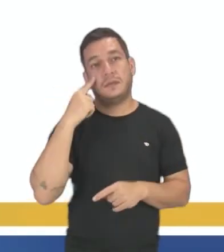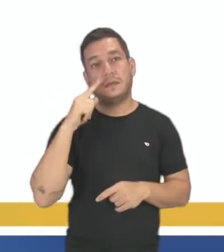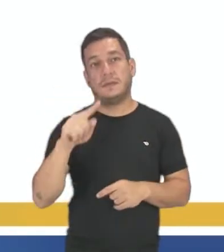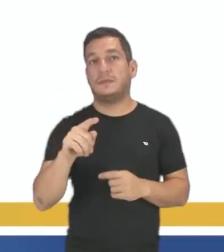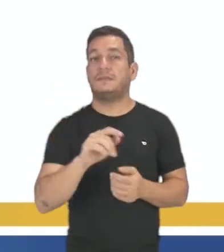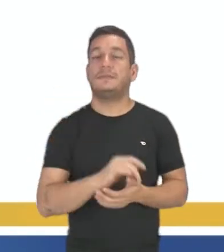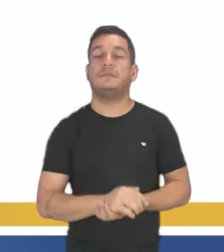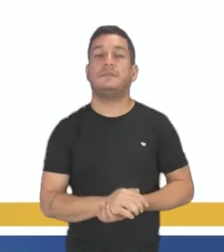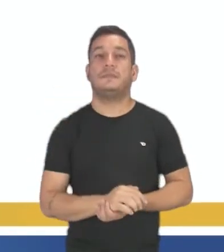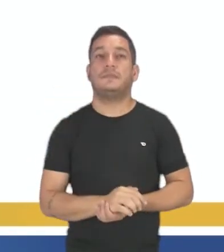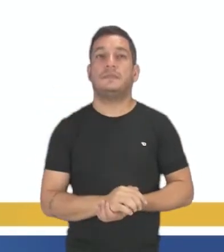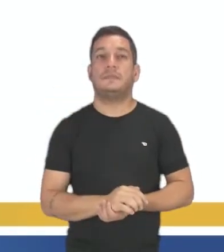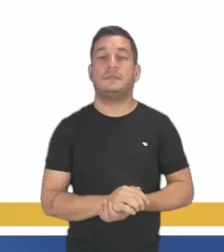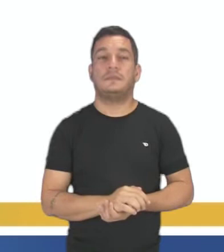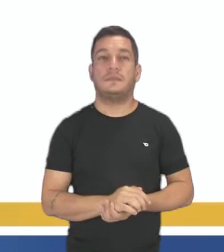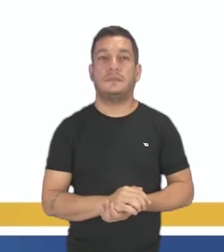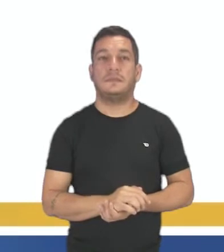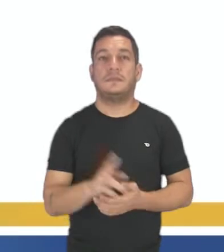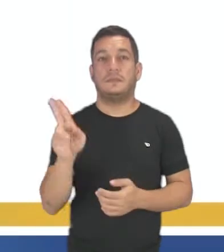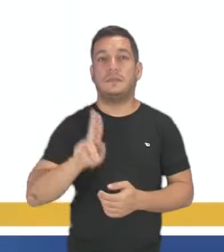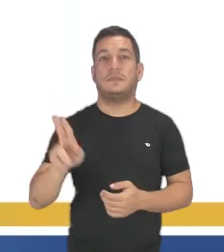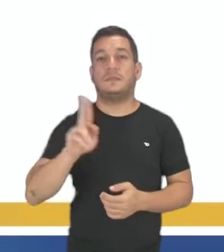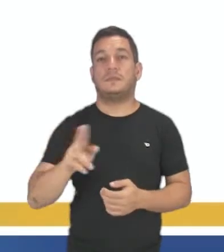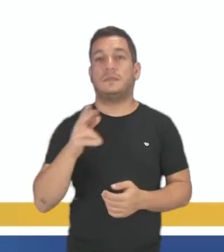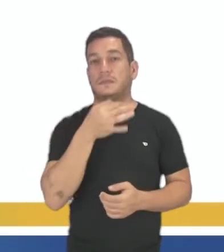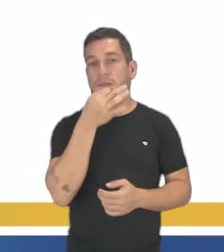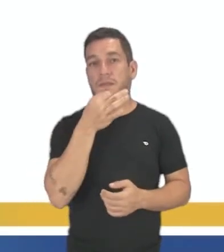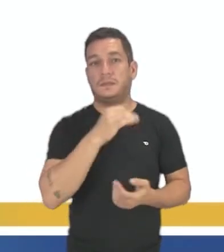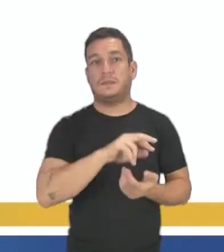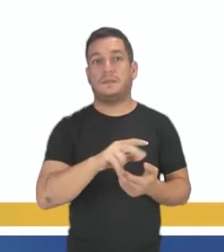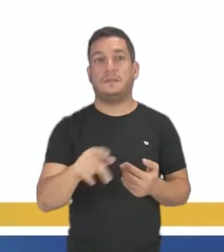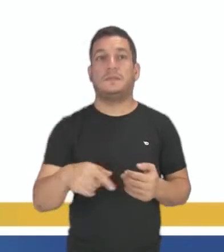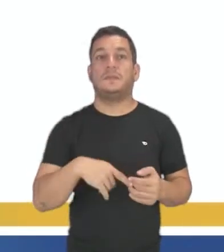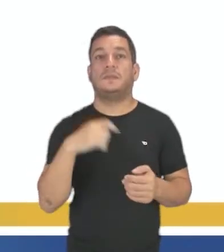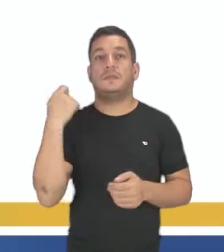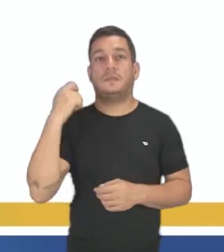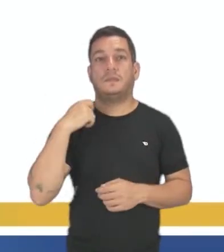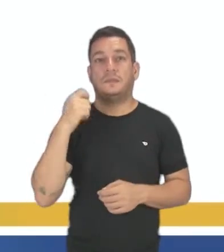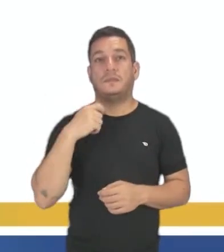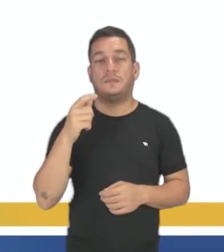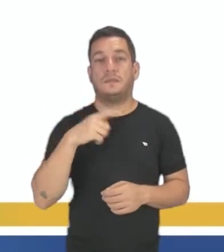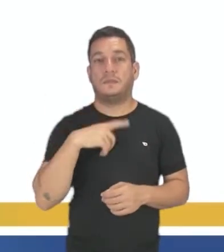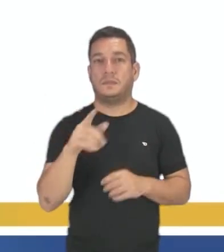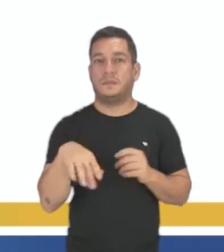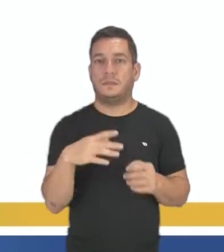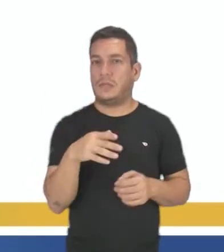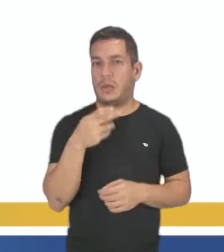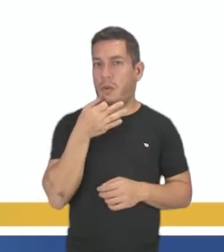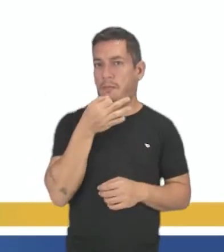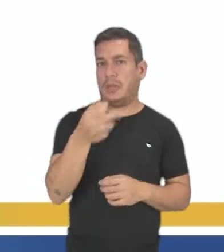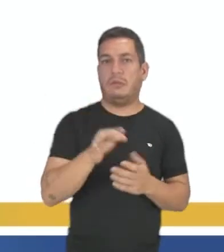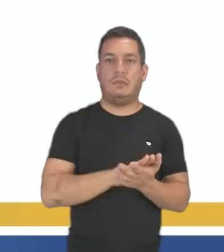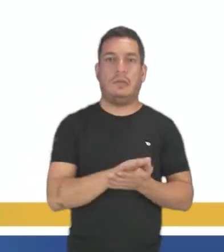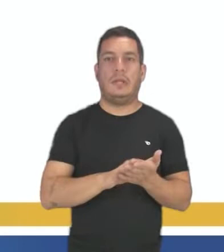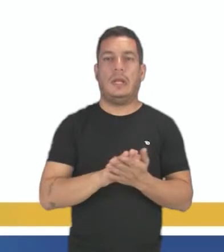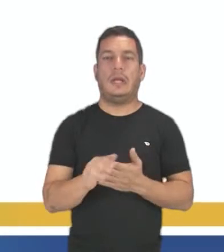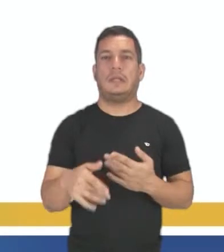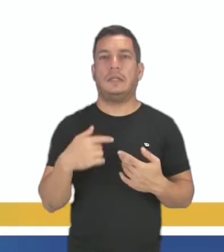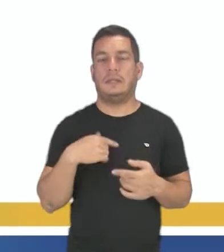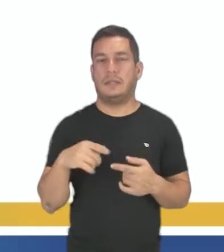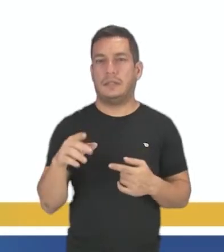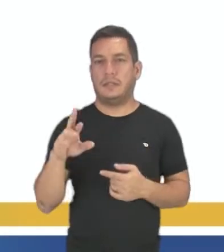na questão anterior. Utilização de argumentos? Sim. O autor não se posiciona